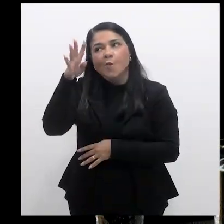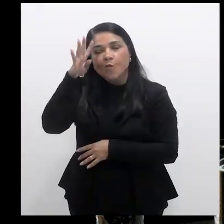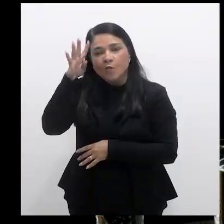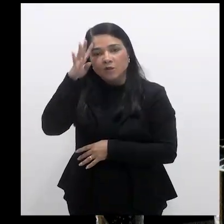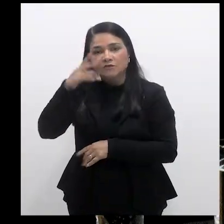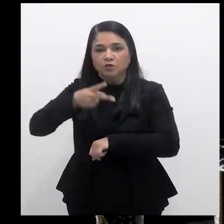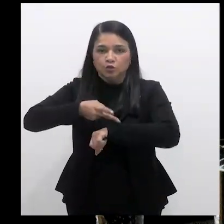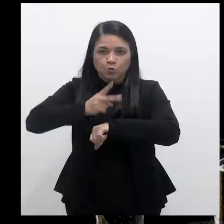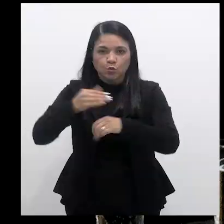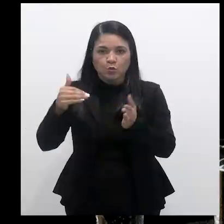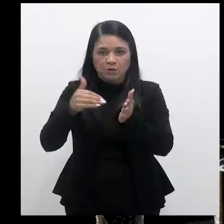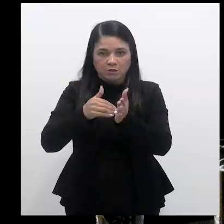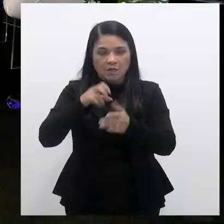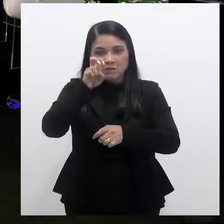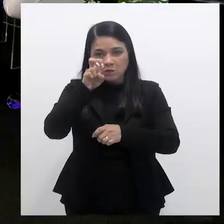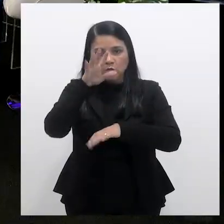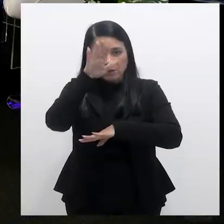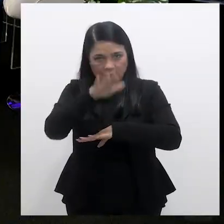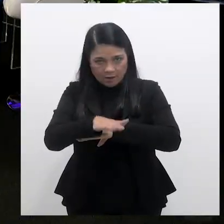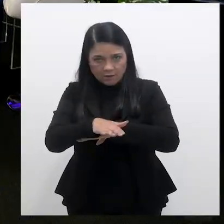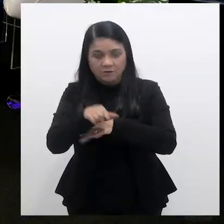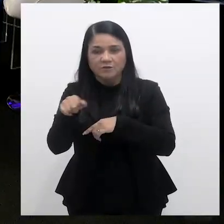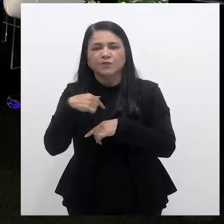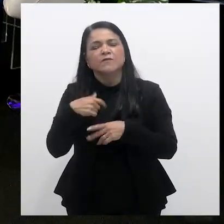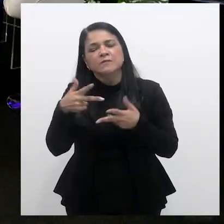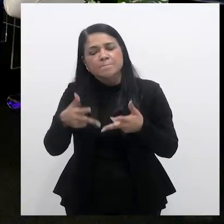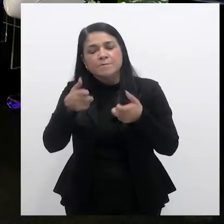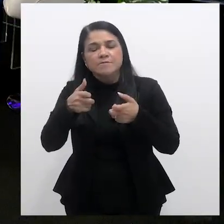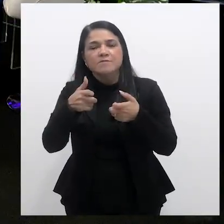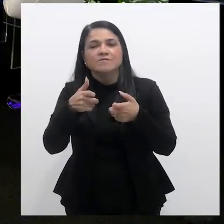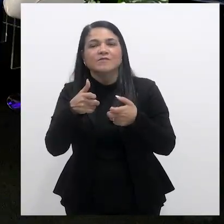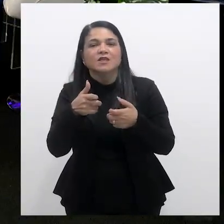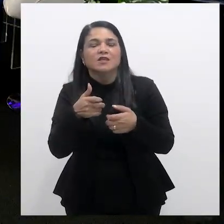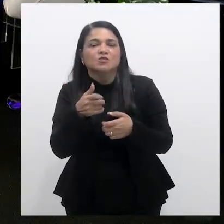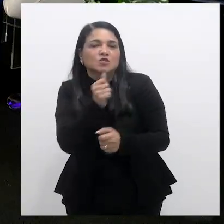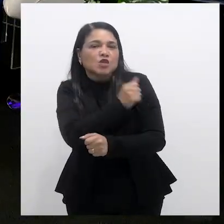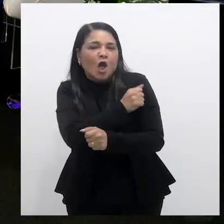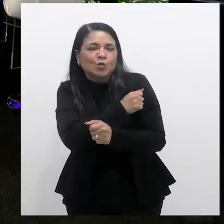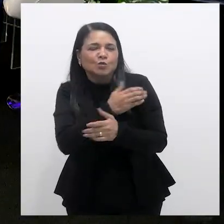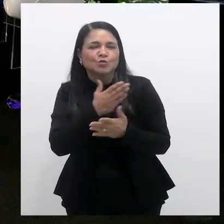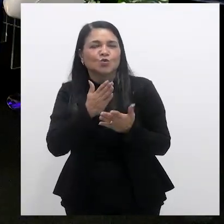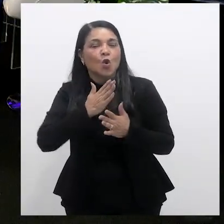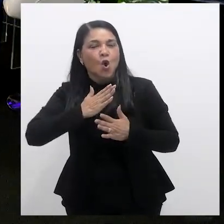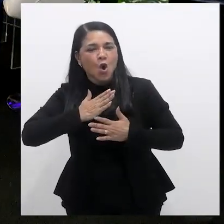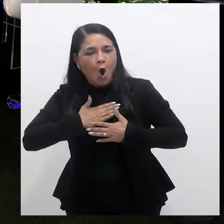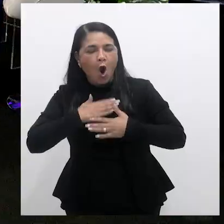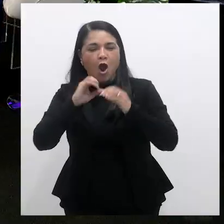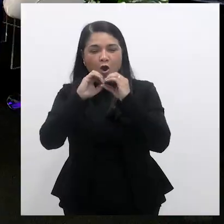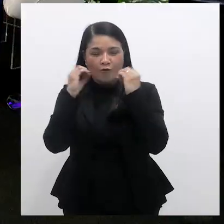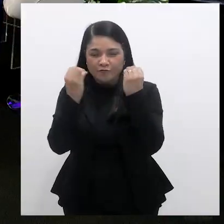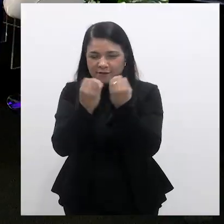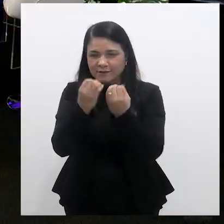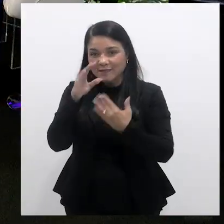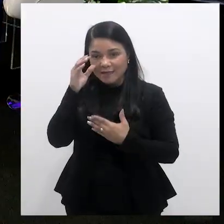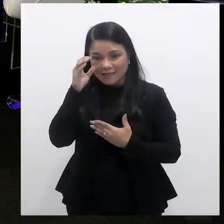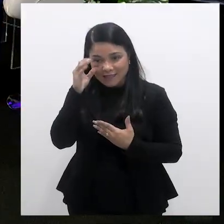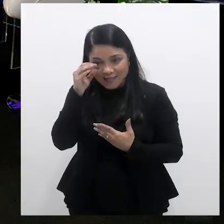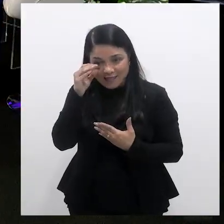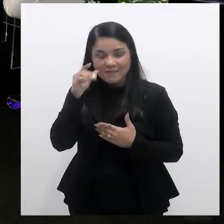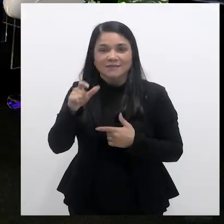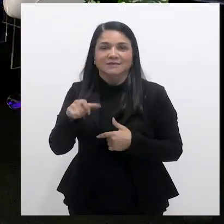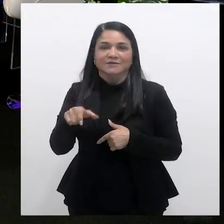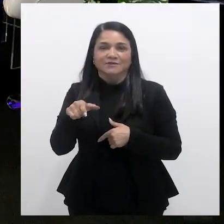de 2 às 5 da tarde. E o que você percebe que a garotada mais gosta de fazer? Qual é a oficina que eles ficam mais